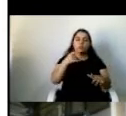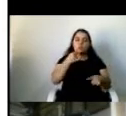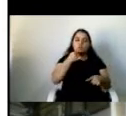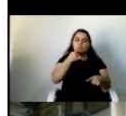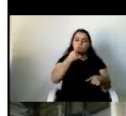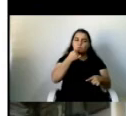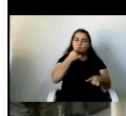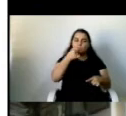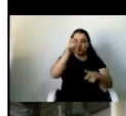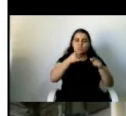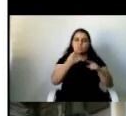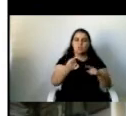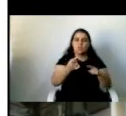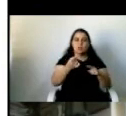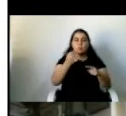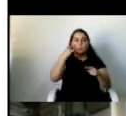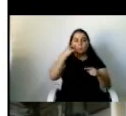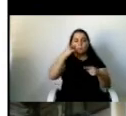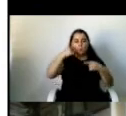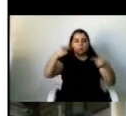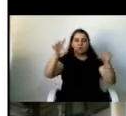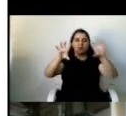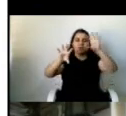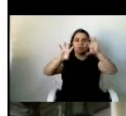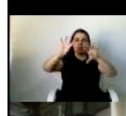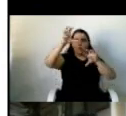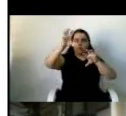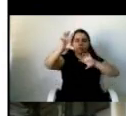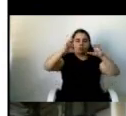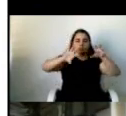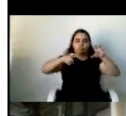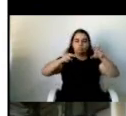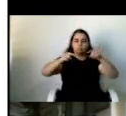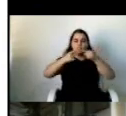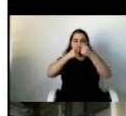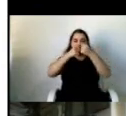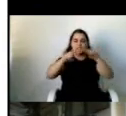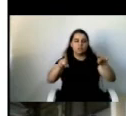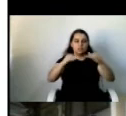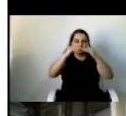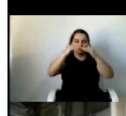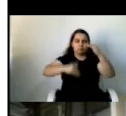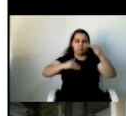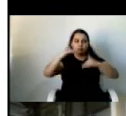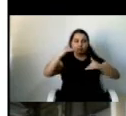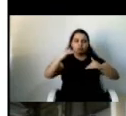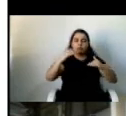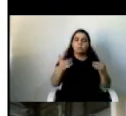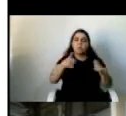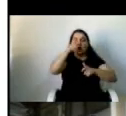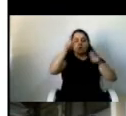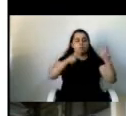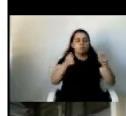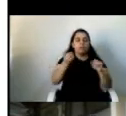claras aqui, esta assimetria regional, esta desigualdade. As pessoas que vivem longe dos centros urbanos, é